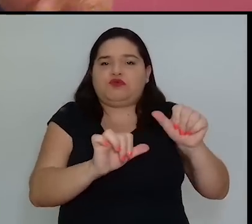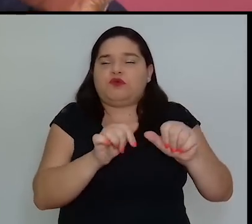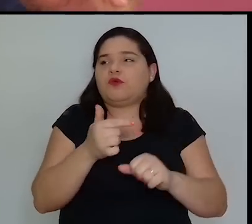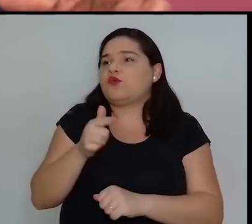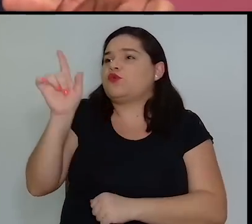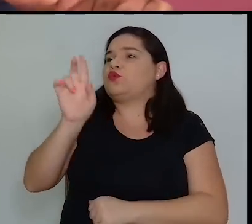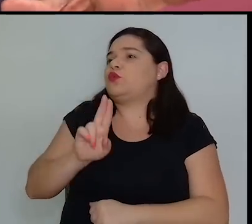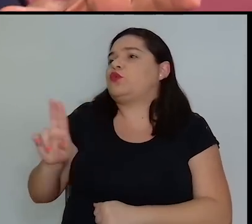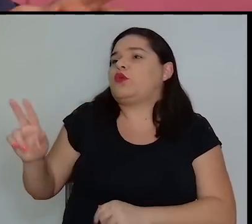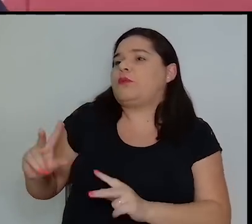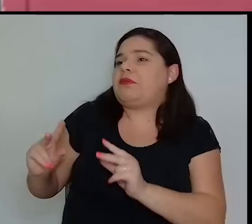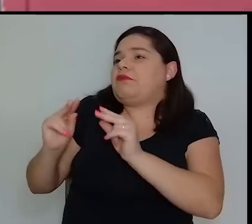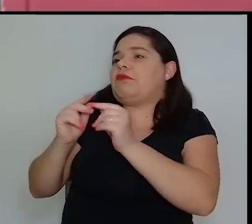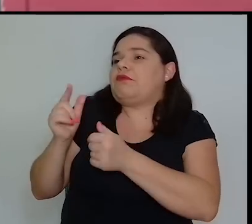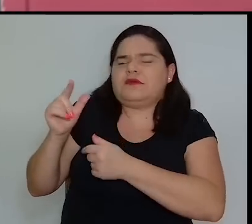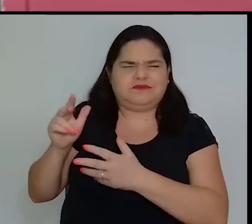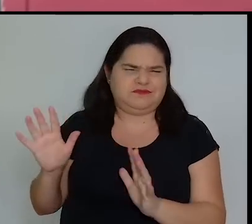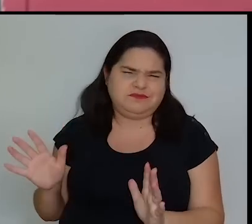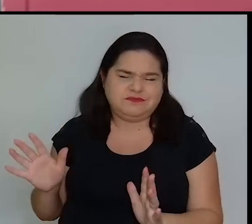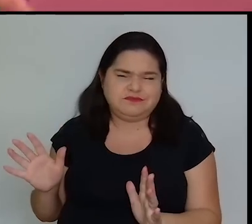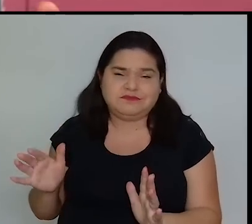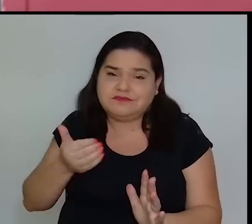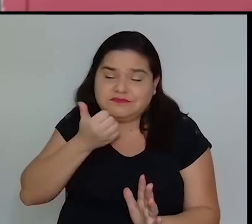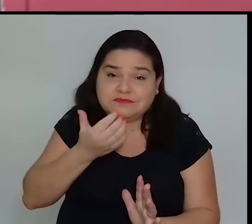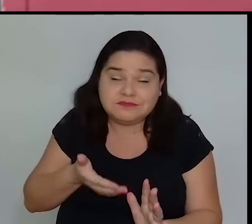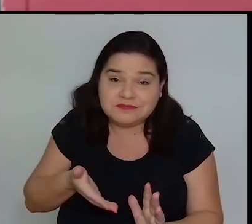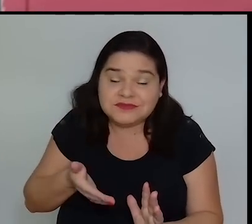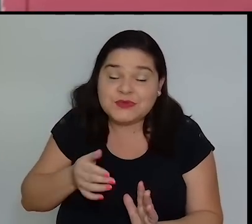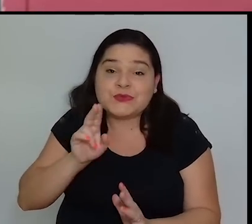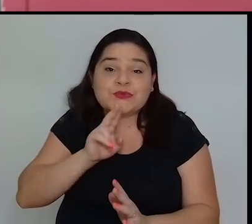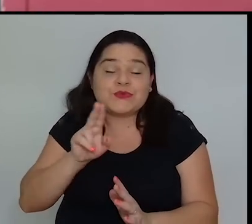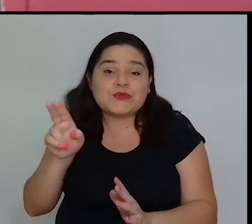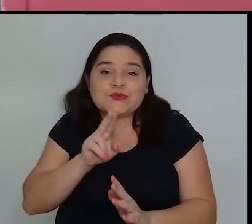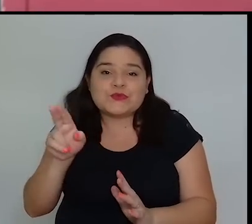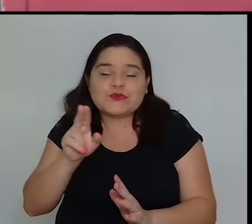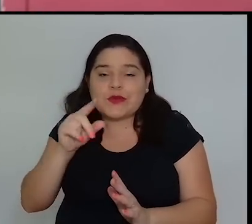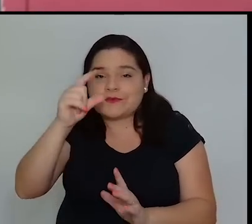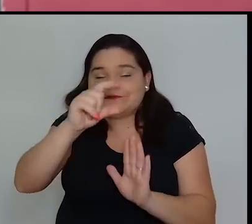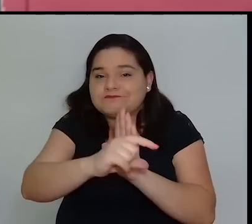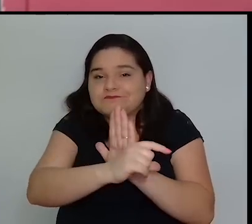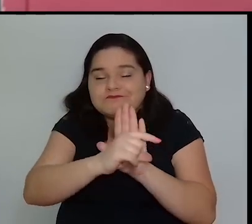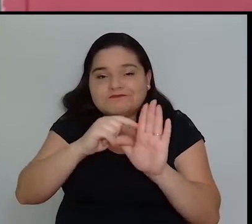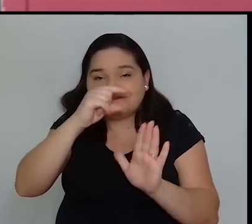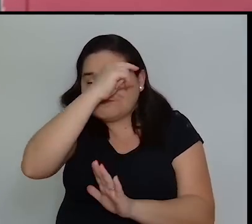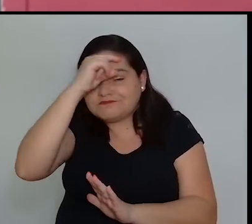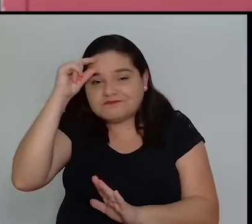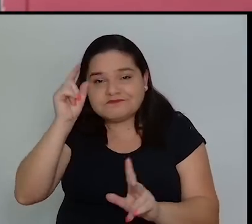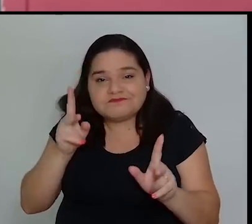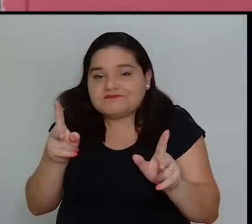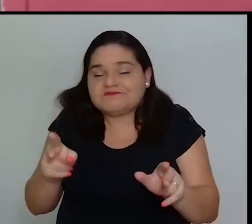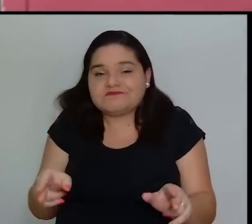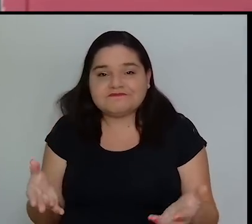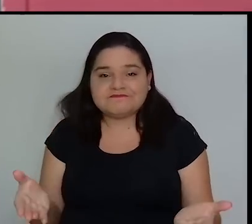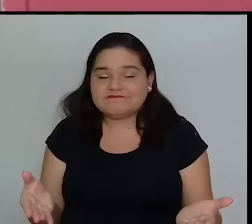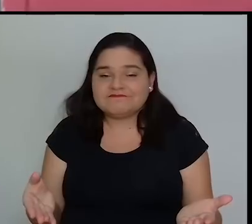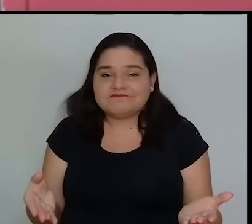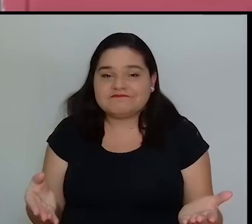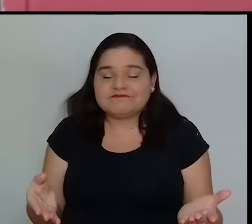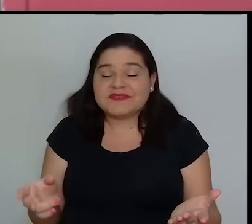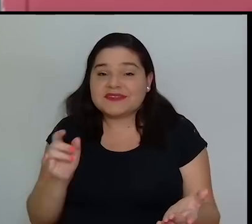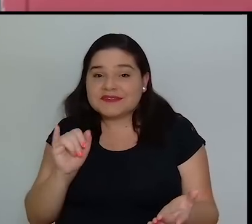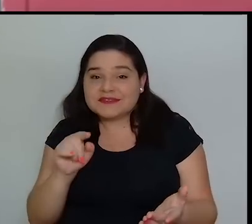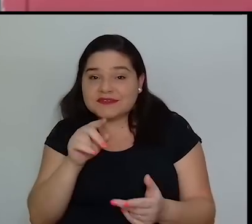parris etc vai esse nome ele vai assistir estigmatizado automaticamente na medida em que o que tiver